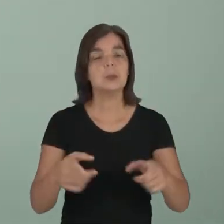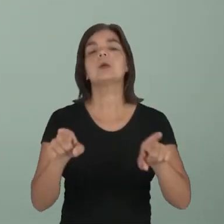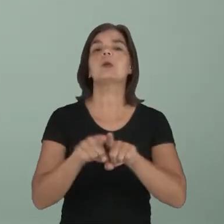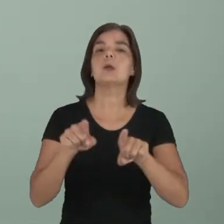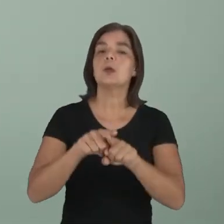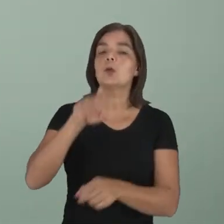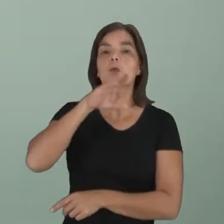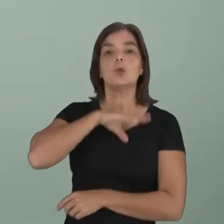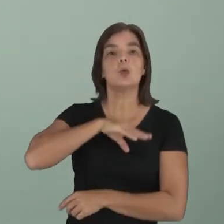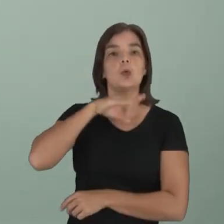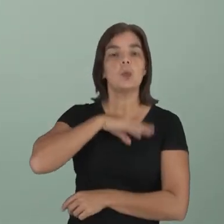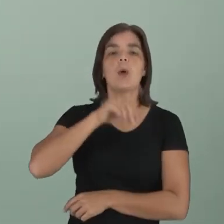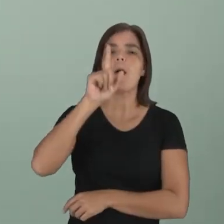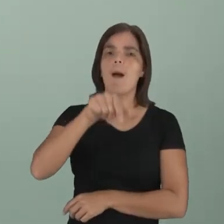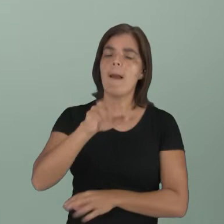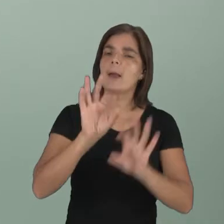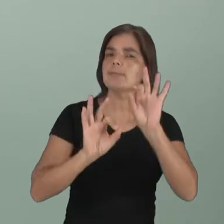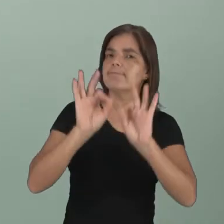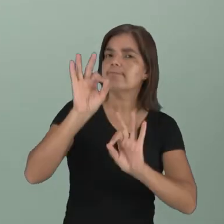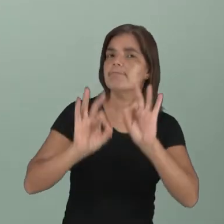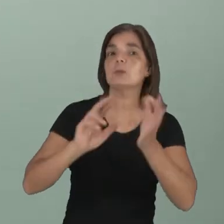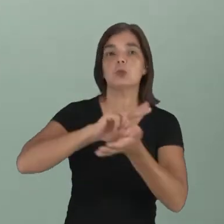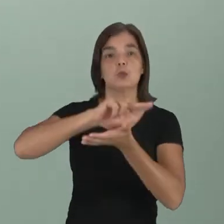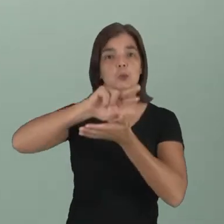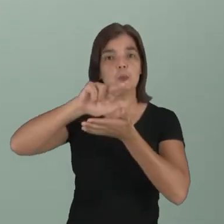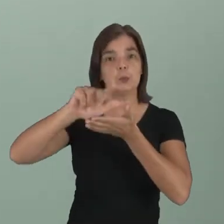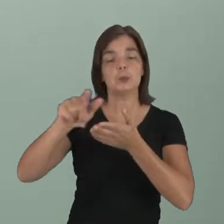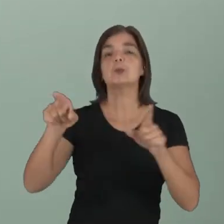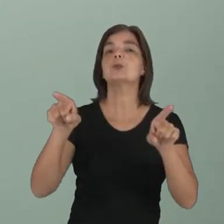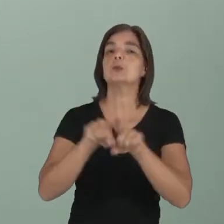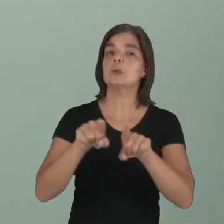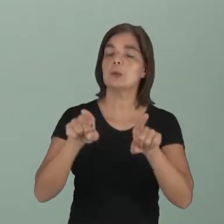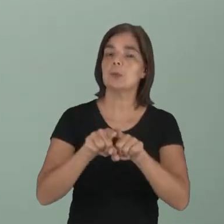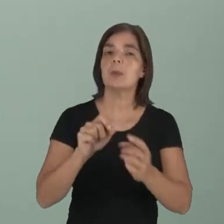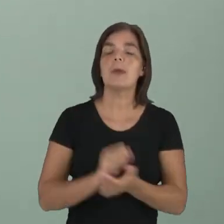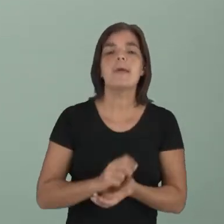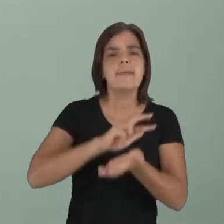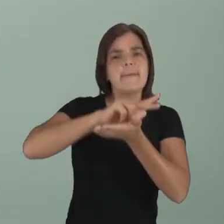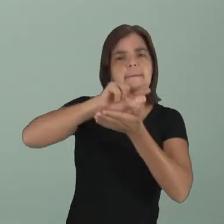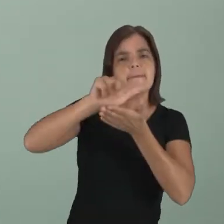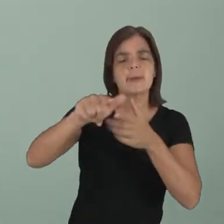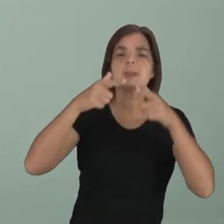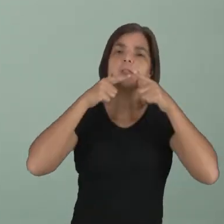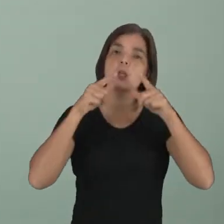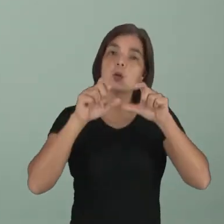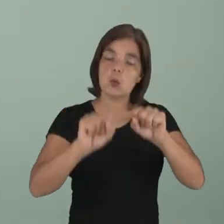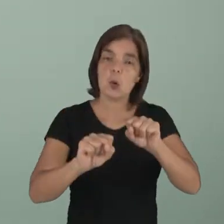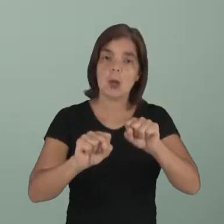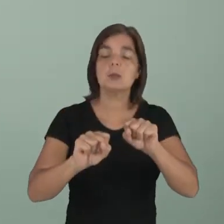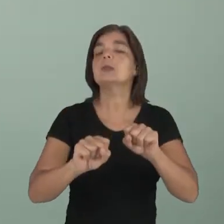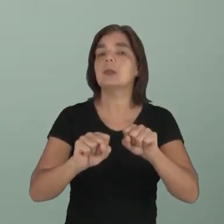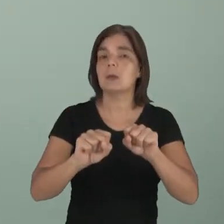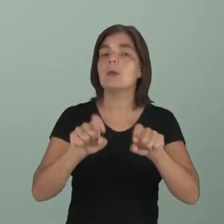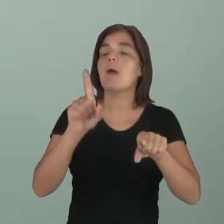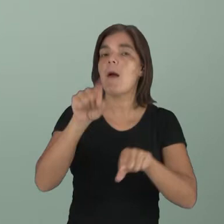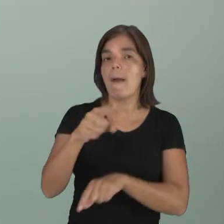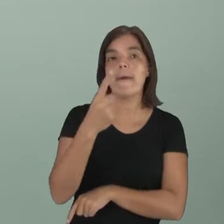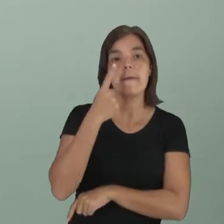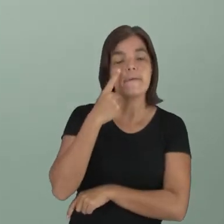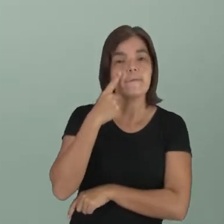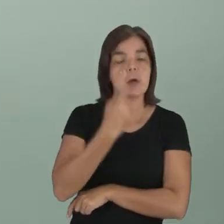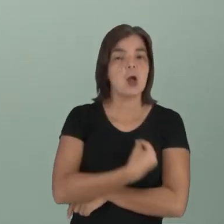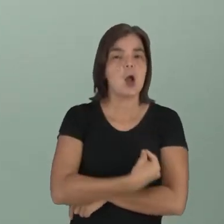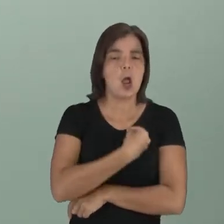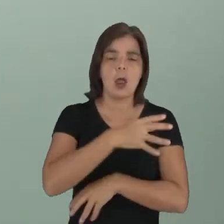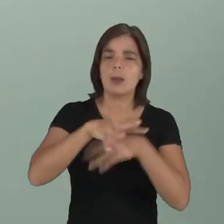nossa língua portuguesa ela é constituída de variações. E essas variações linguísticas, gente, a linguagem, ela é viva, ela é